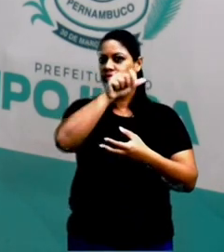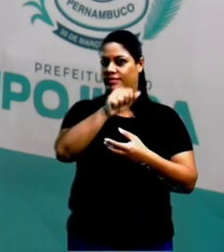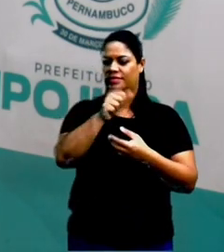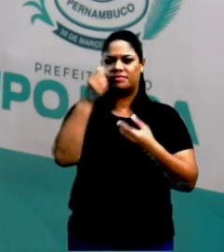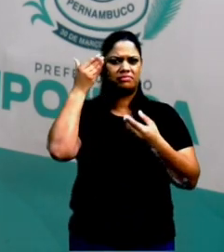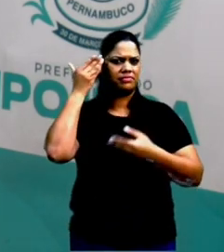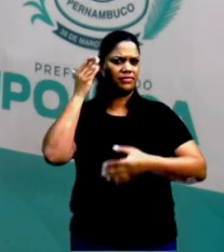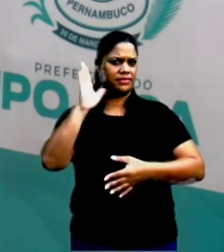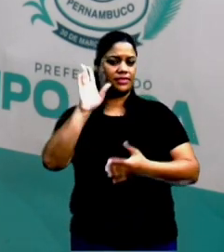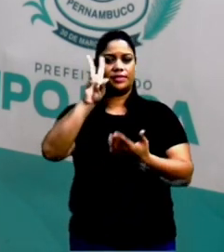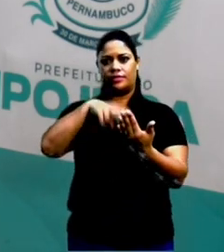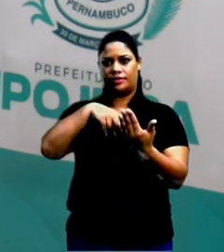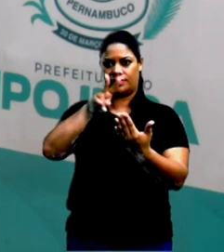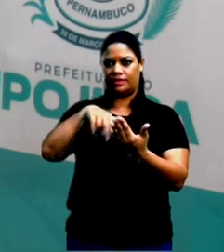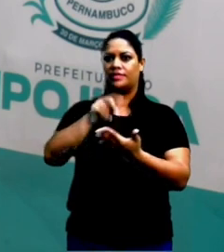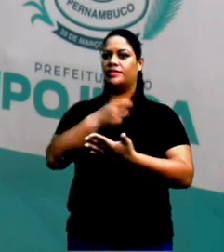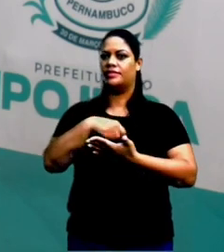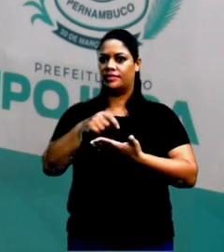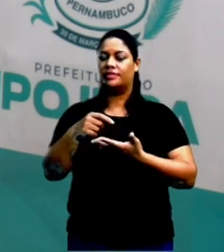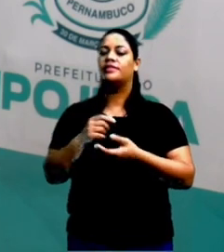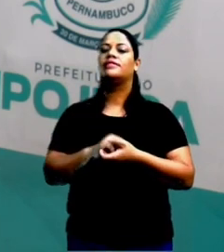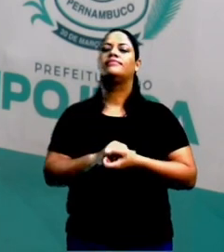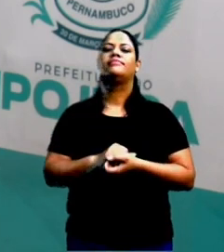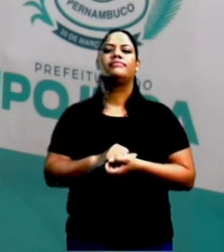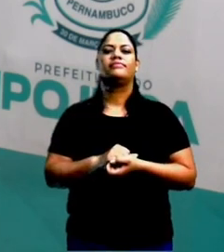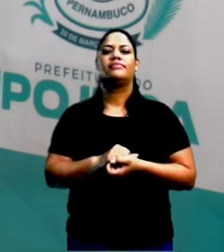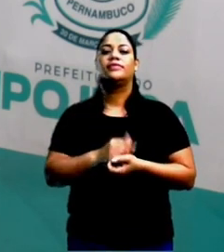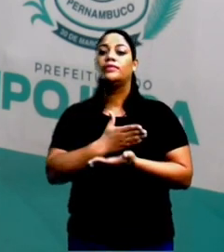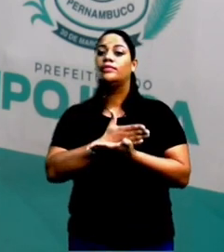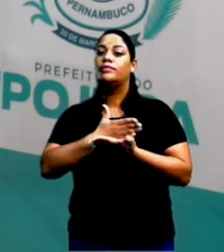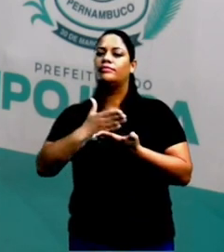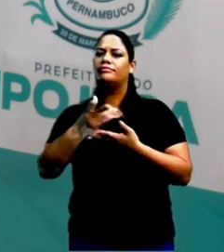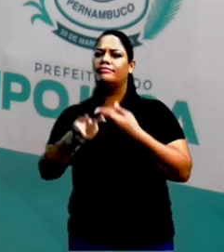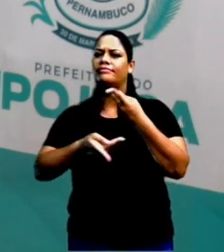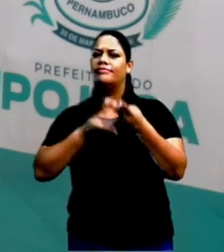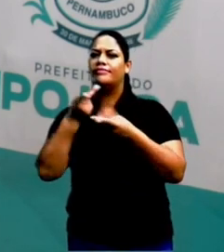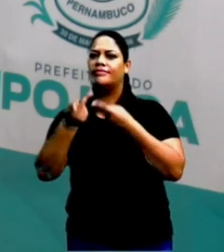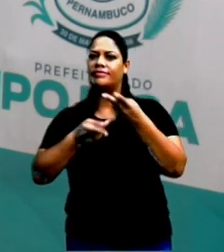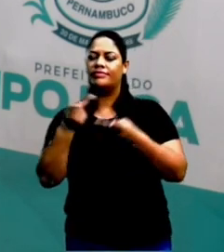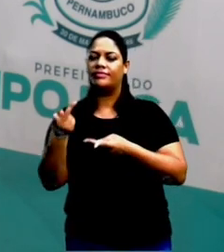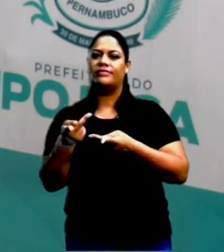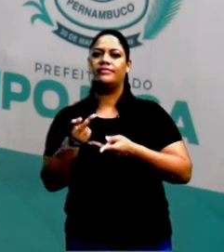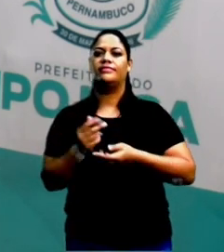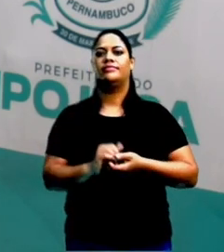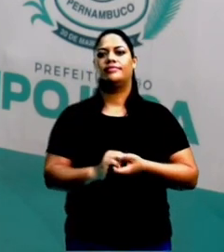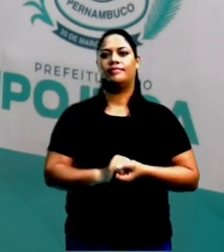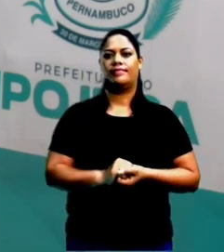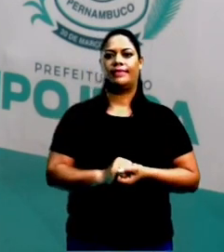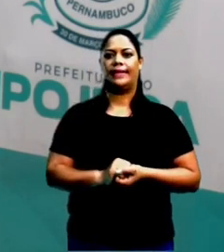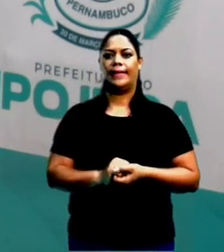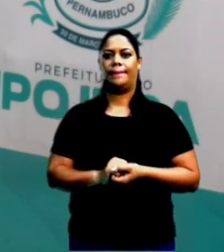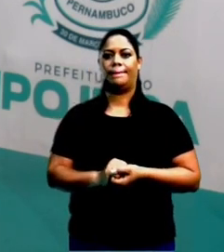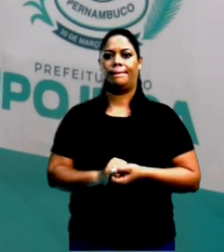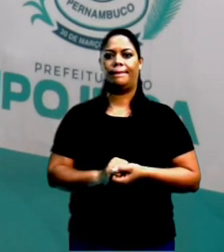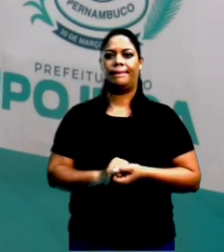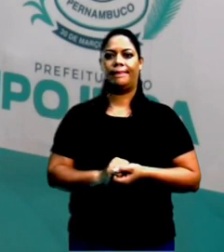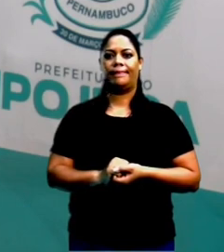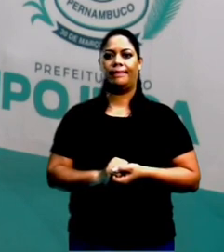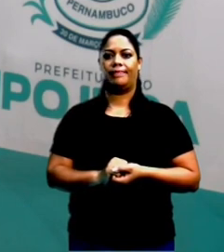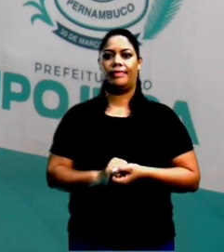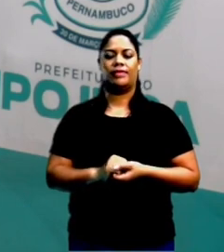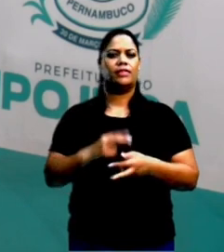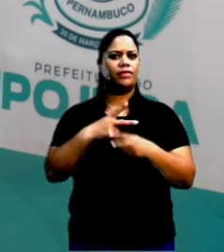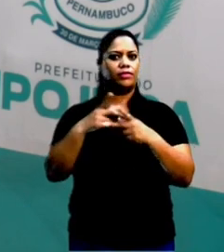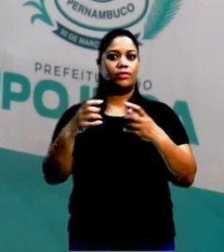mesmo sem saber ler nem escrever, começou a dizer para o animal escrever. Eu diria isso a ela, que eram